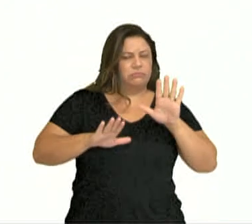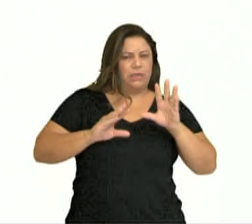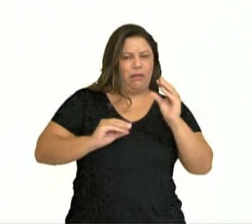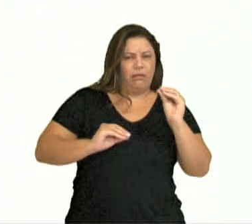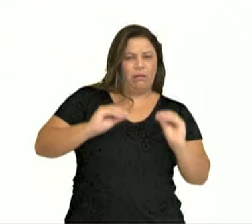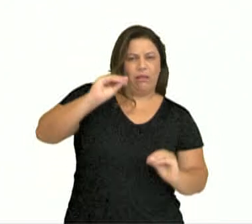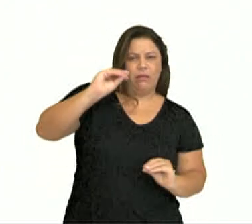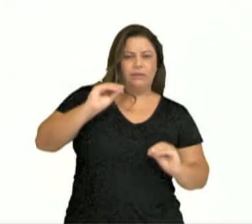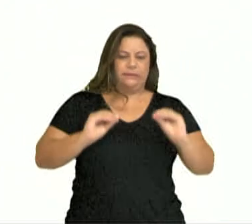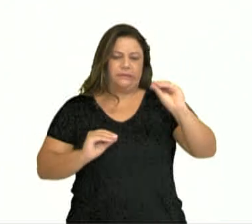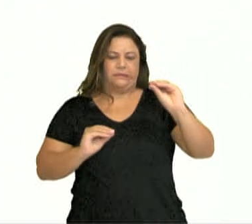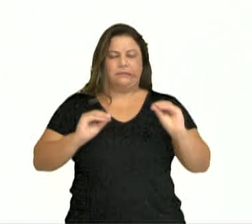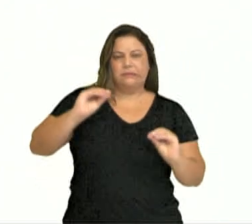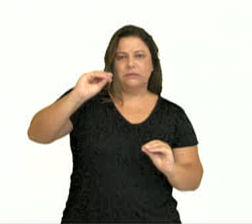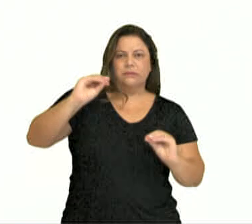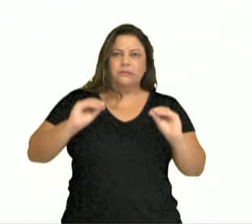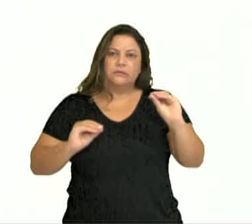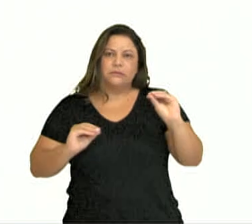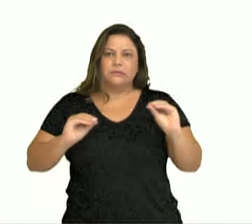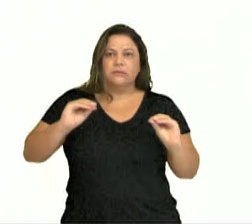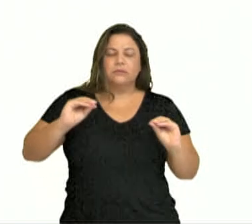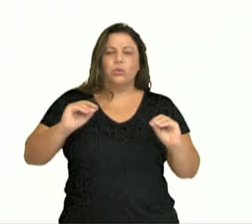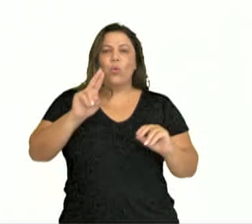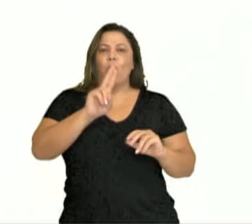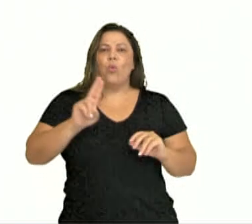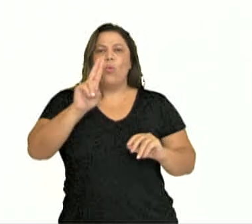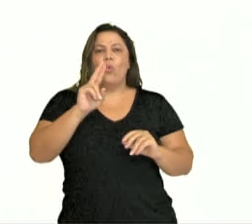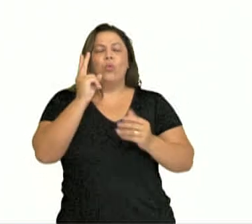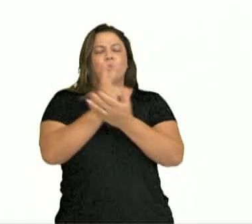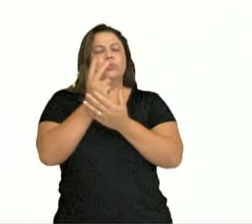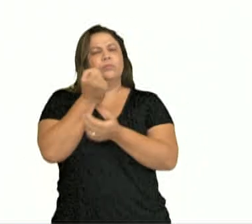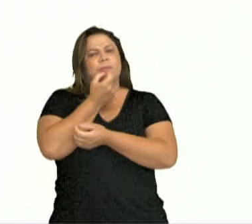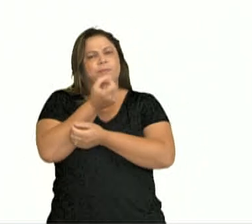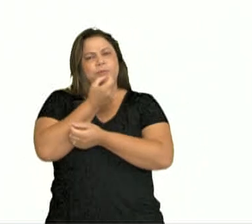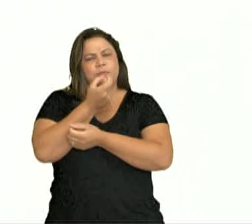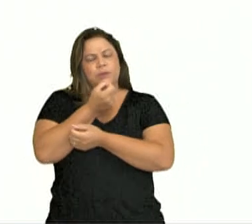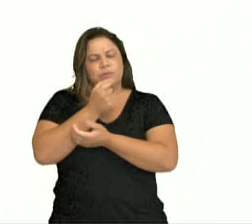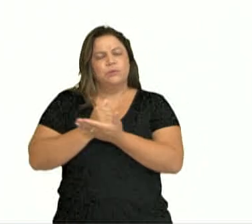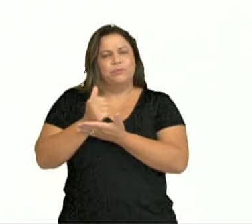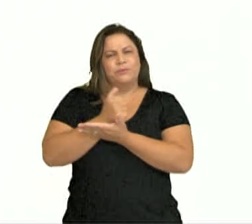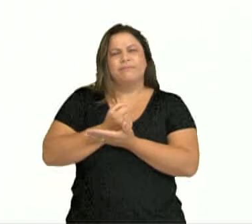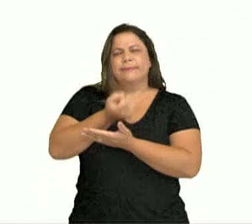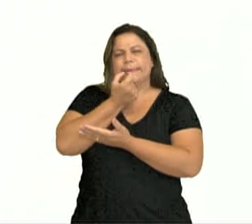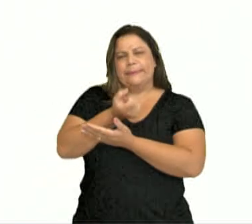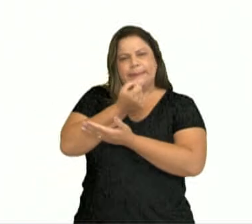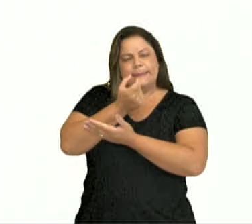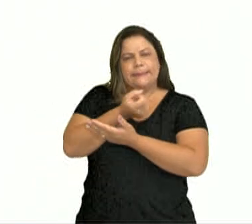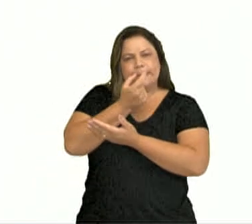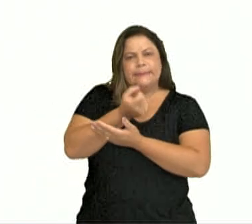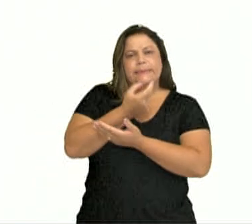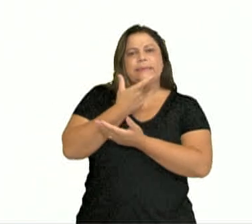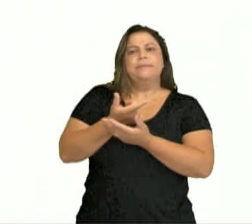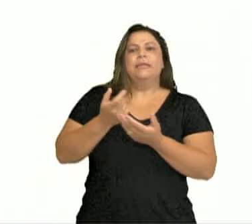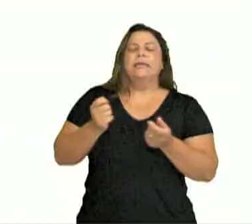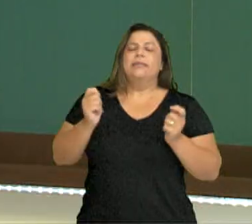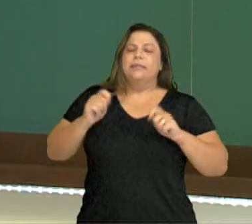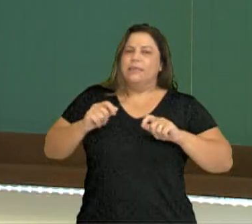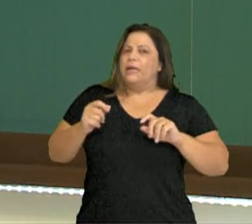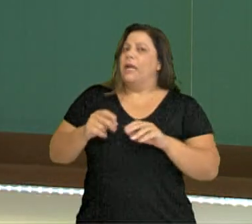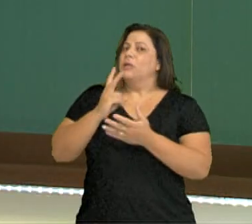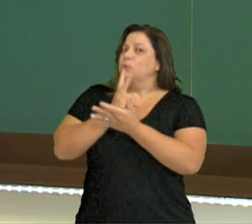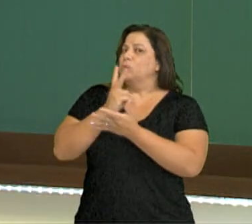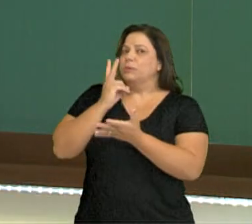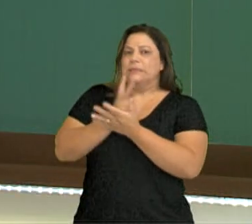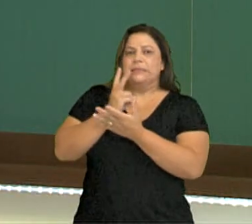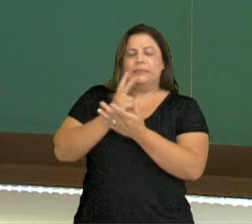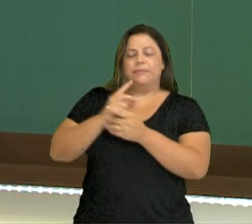o intestino, como por exemplo o uso constante de antibiótico. Então, pessoas que têm infecções acabam tendo que tomar antibiótico uma